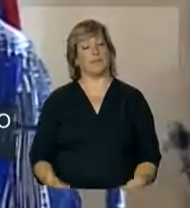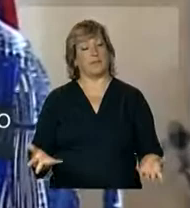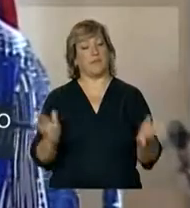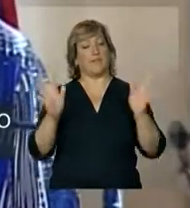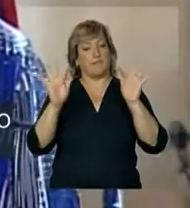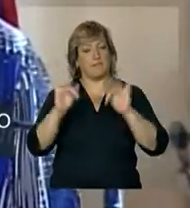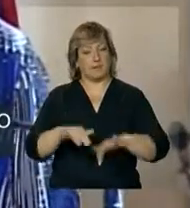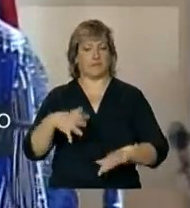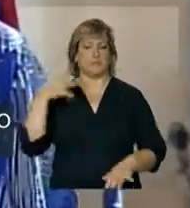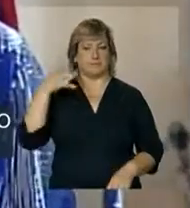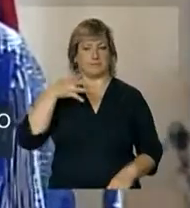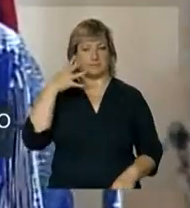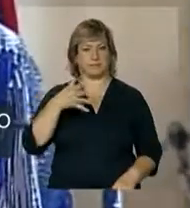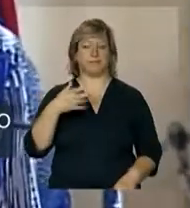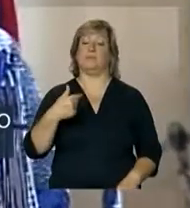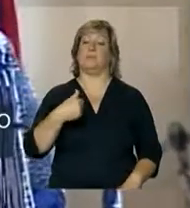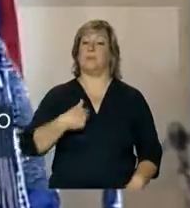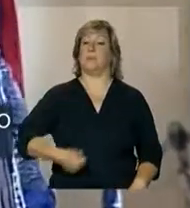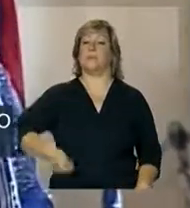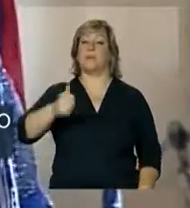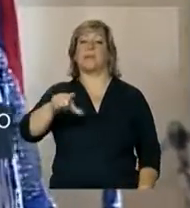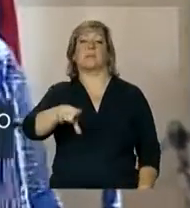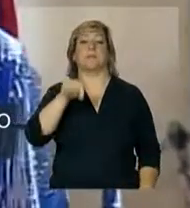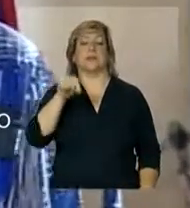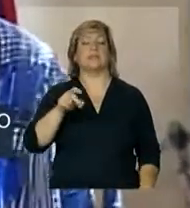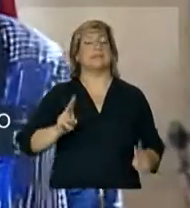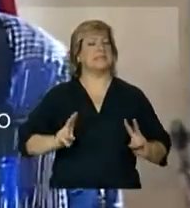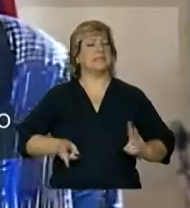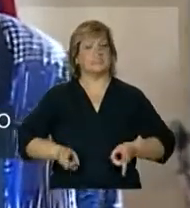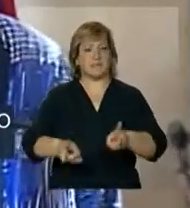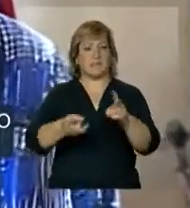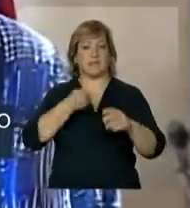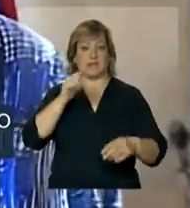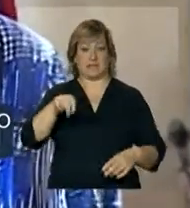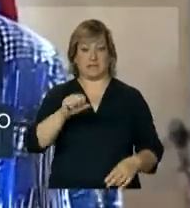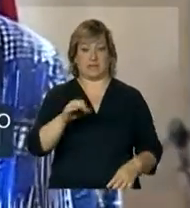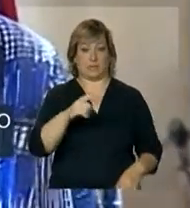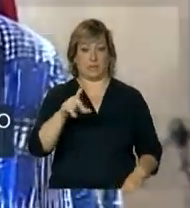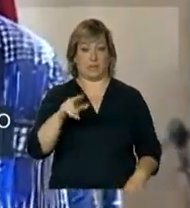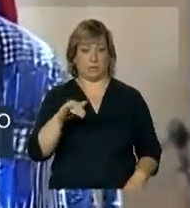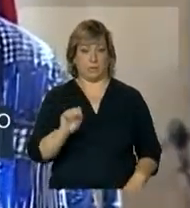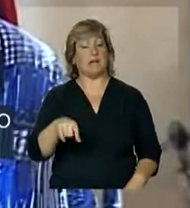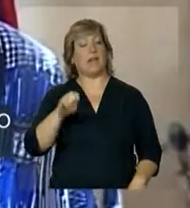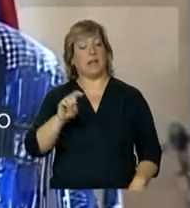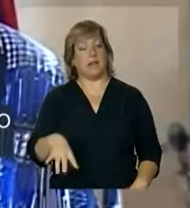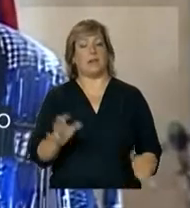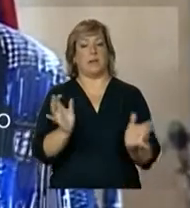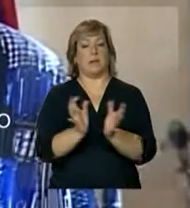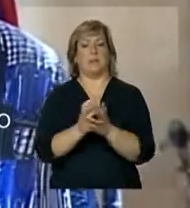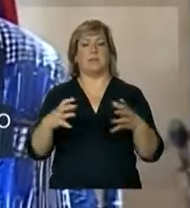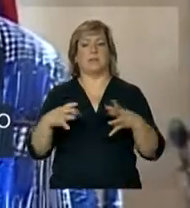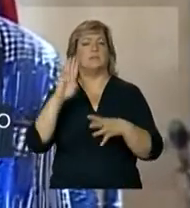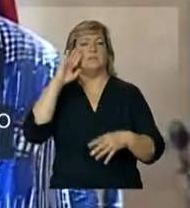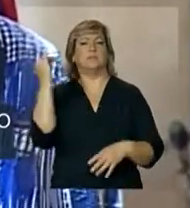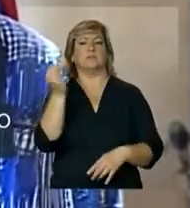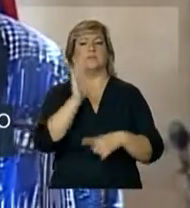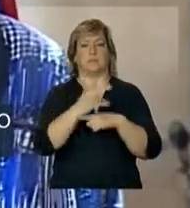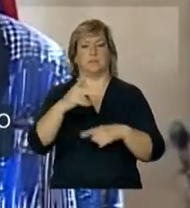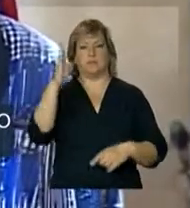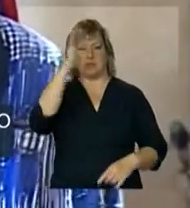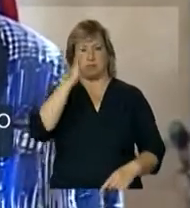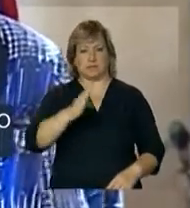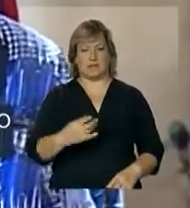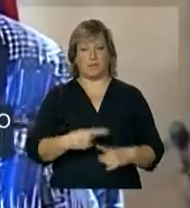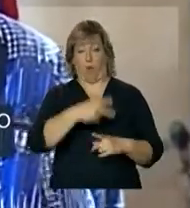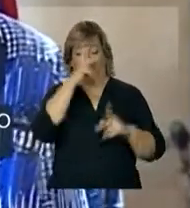Finalizando, eu prefiro sempre enfatizar que São Luís é parte fundamental do Brasil, que